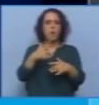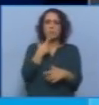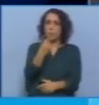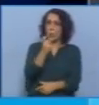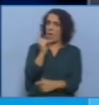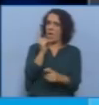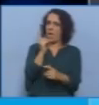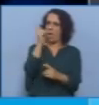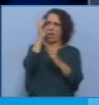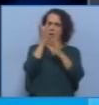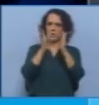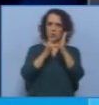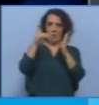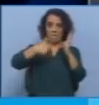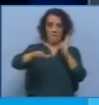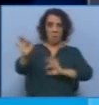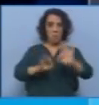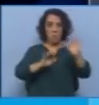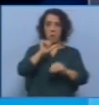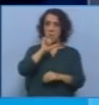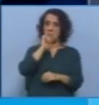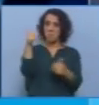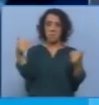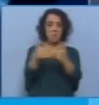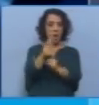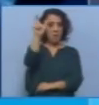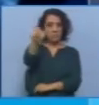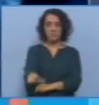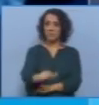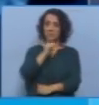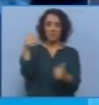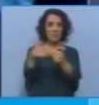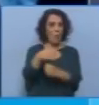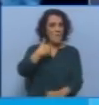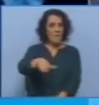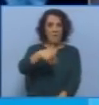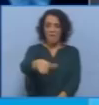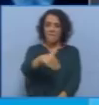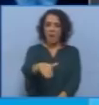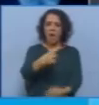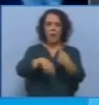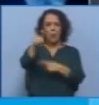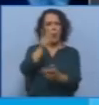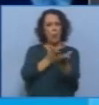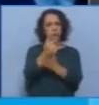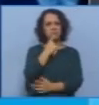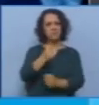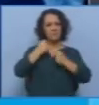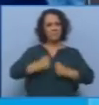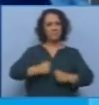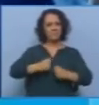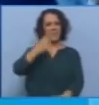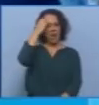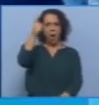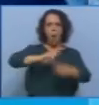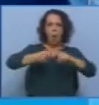tu estás a ser réu de morte, vão-te liquidar, vão-te matar e tu continuas a afirmar que és rei. Mas não lutas.